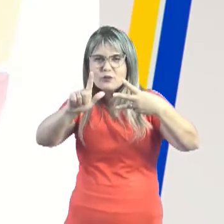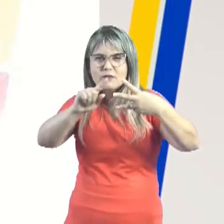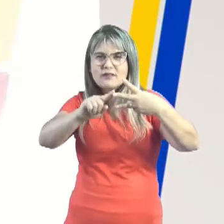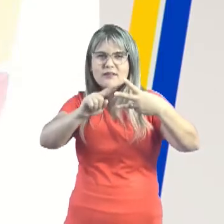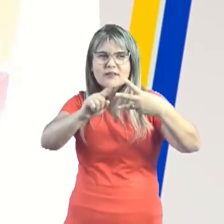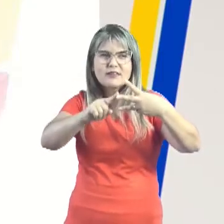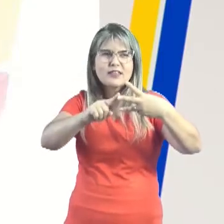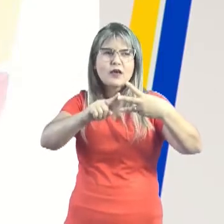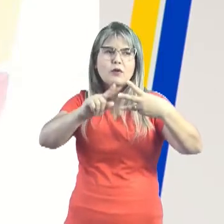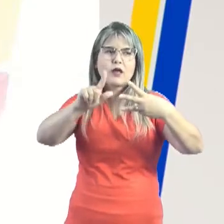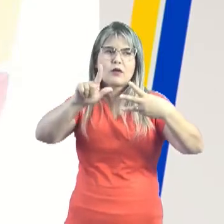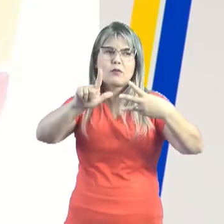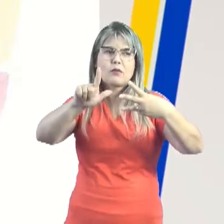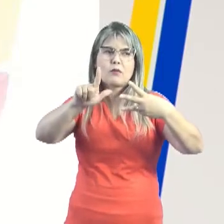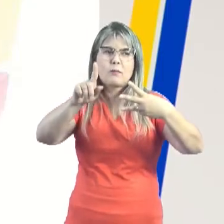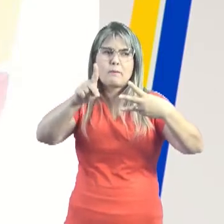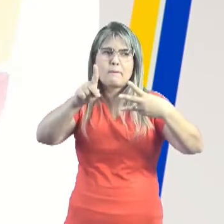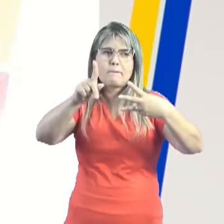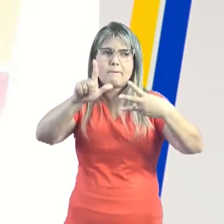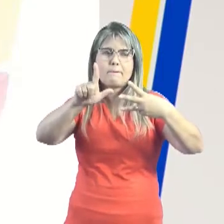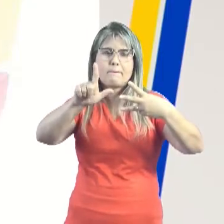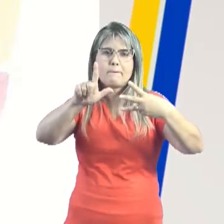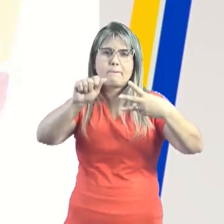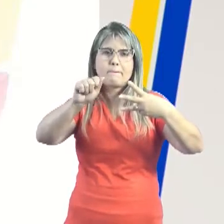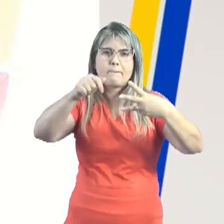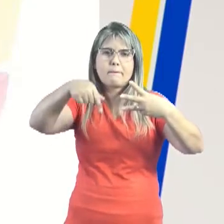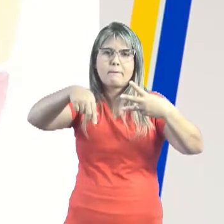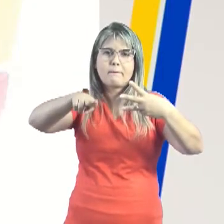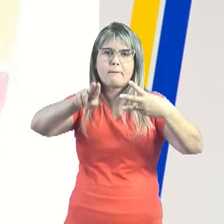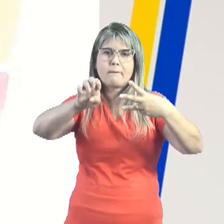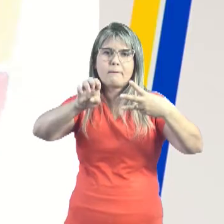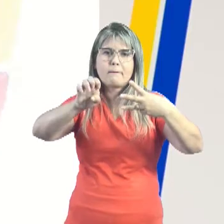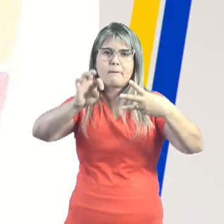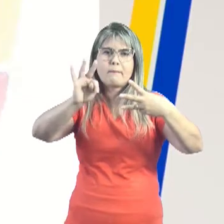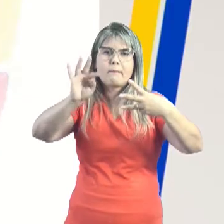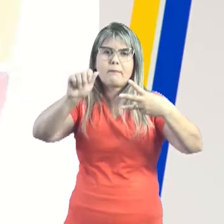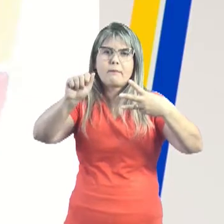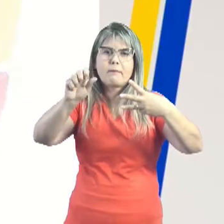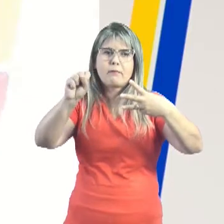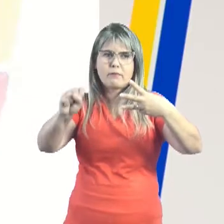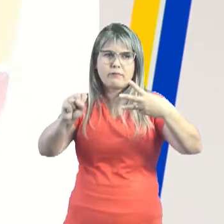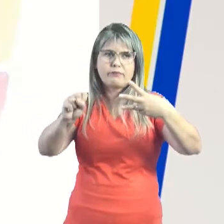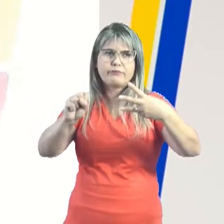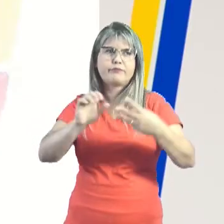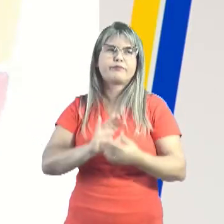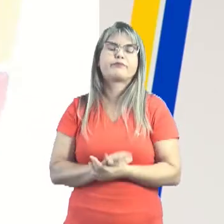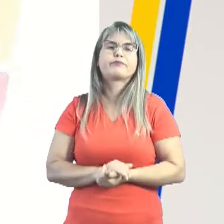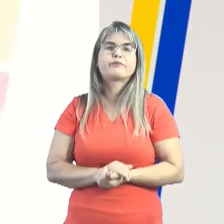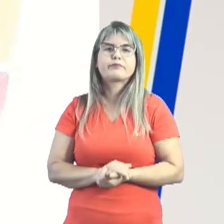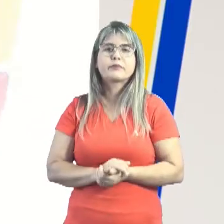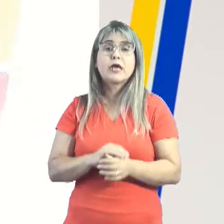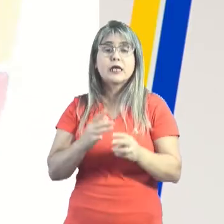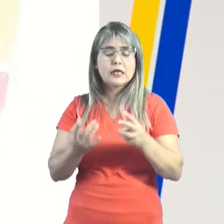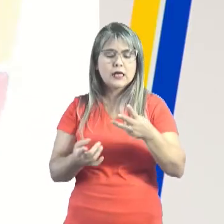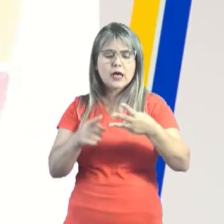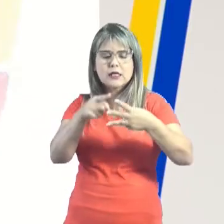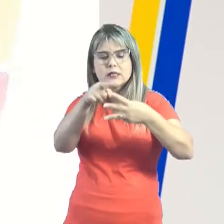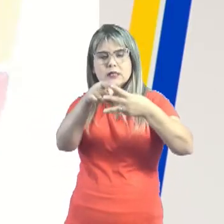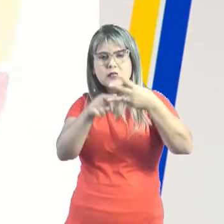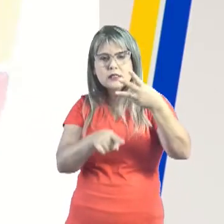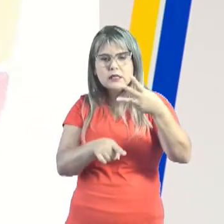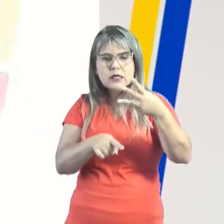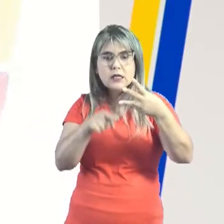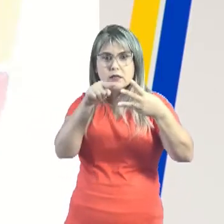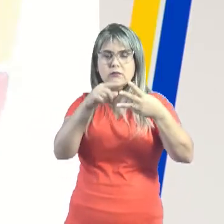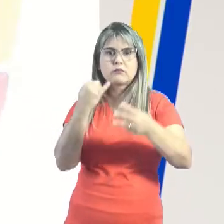E observe no livro de vocês aí o percentual. Essas duas regiões, plasma e elementos figurados, onde